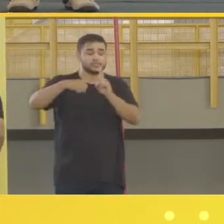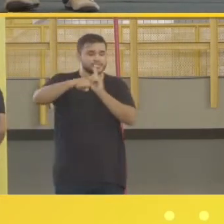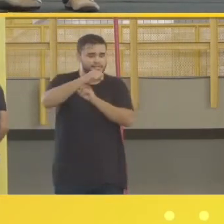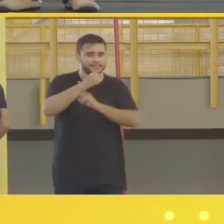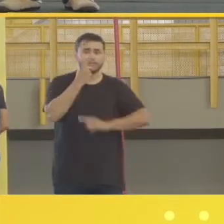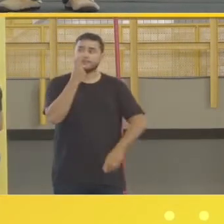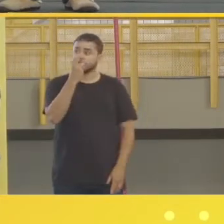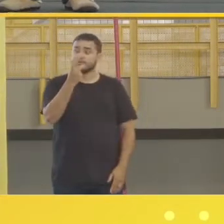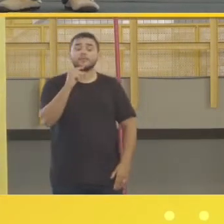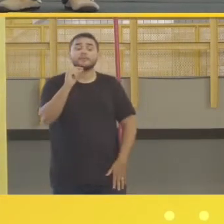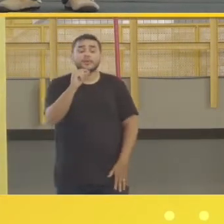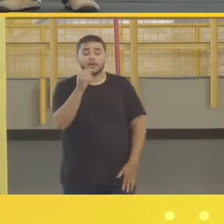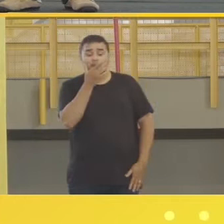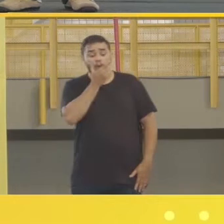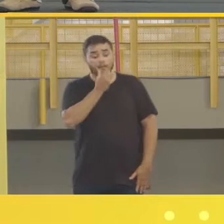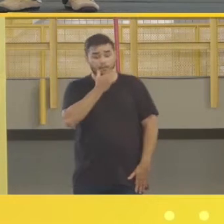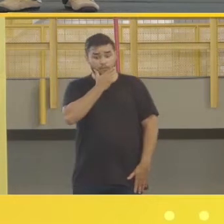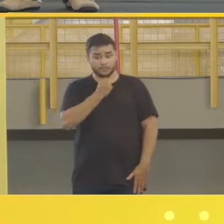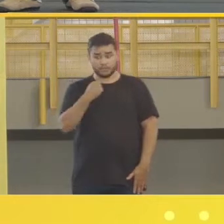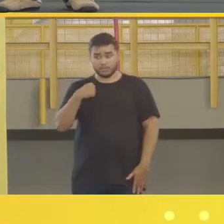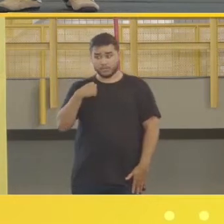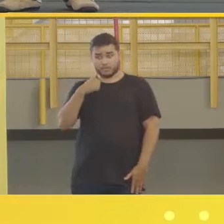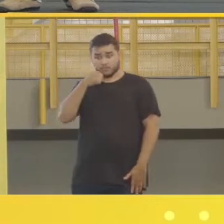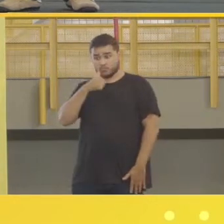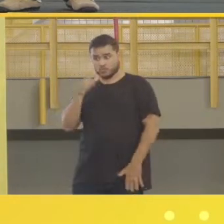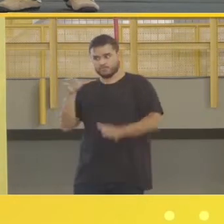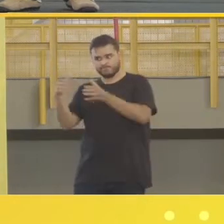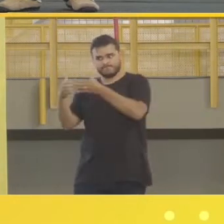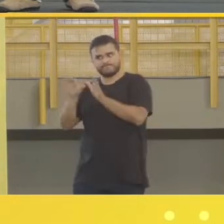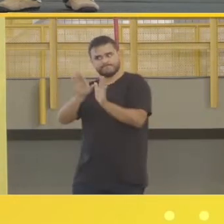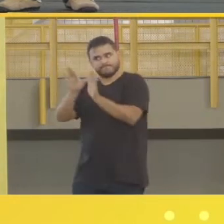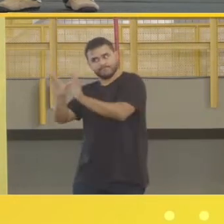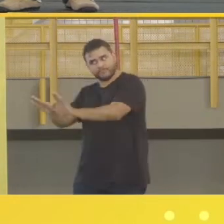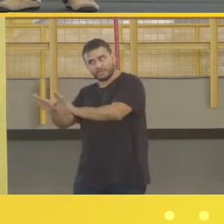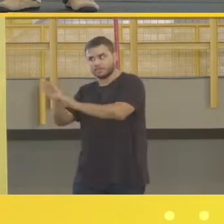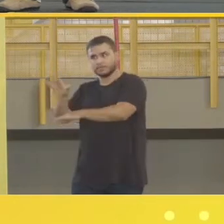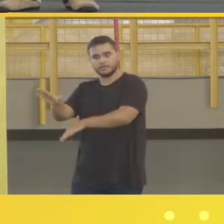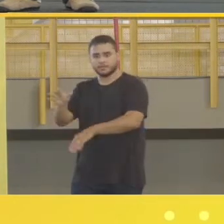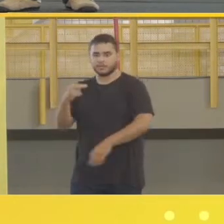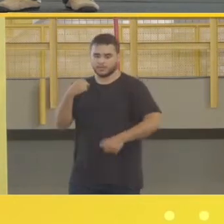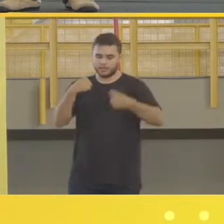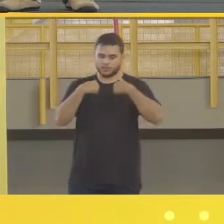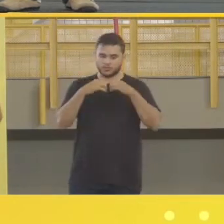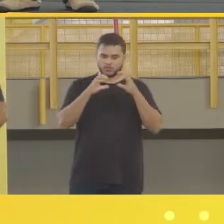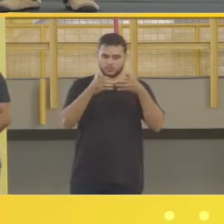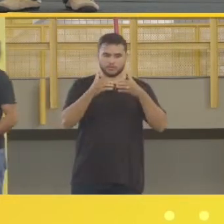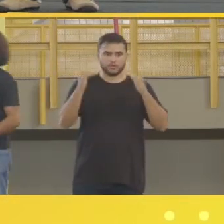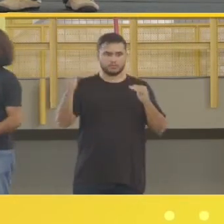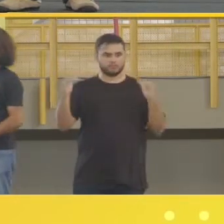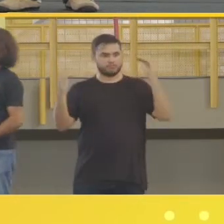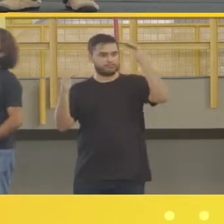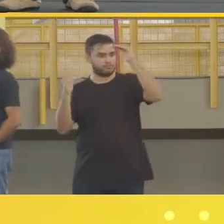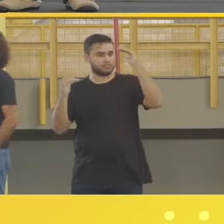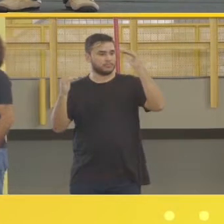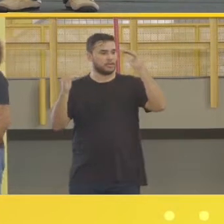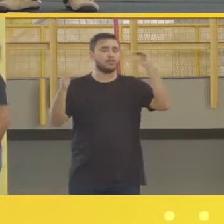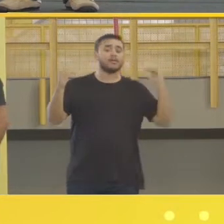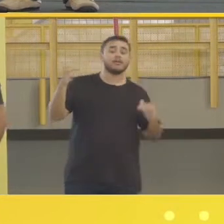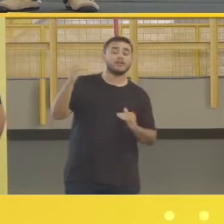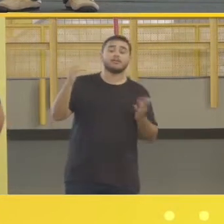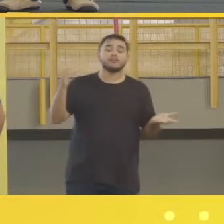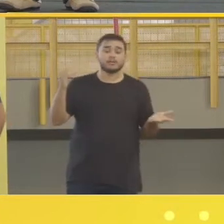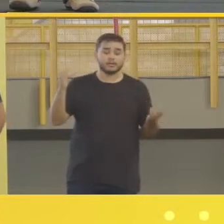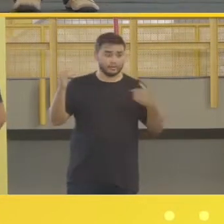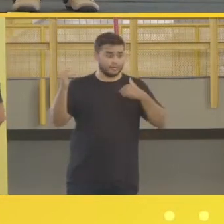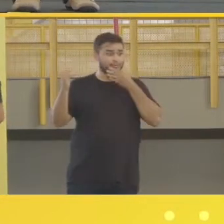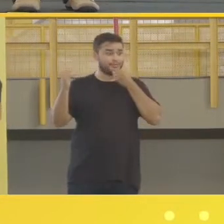palavra, os homens eram vistos pelaquela sociedade como superior ou inferior.